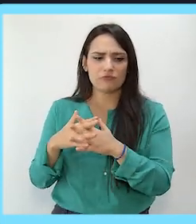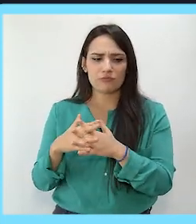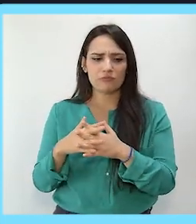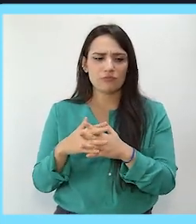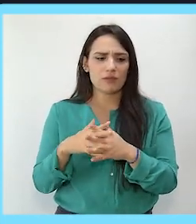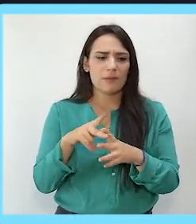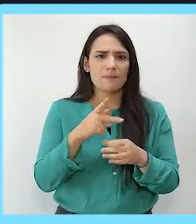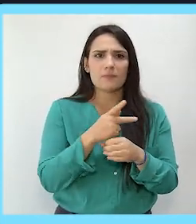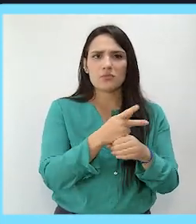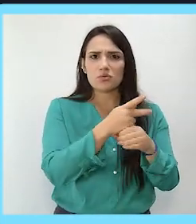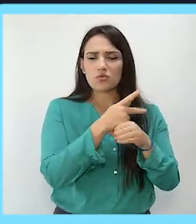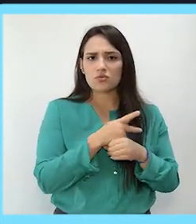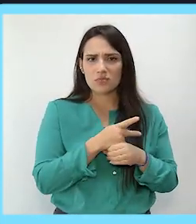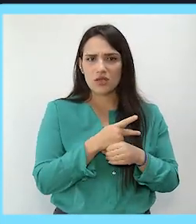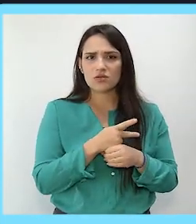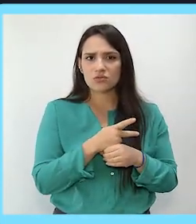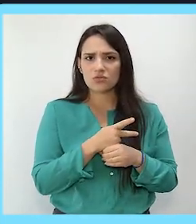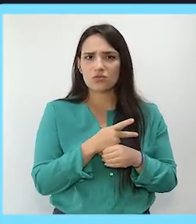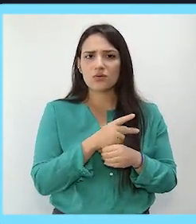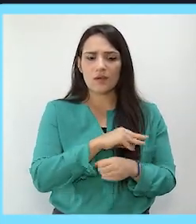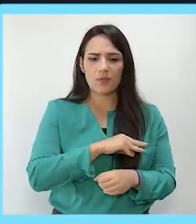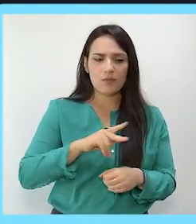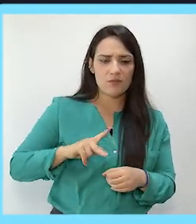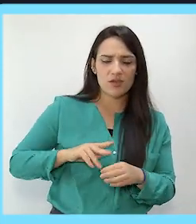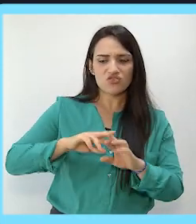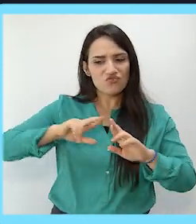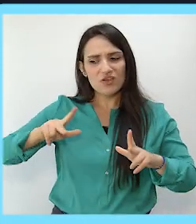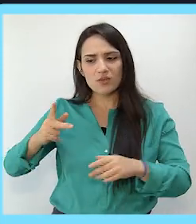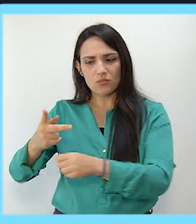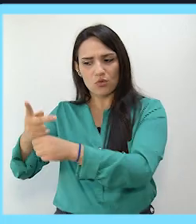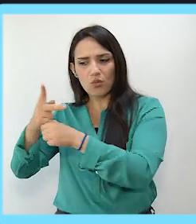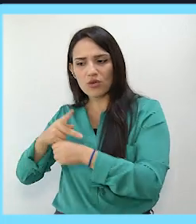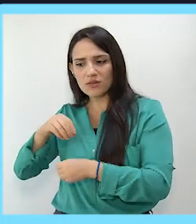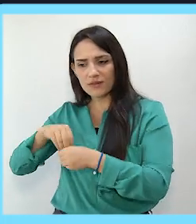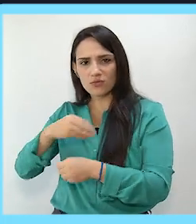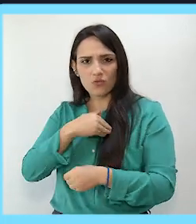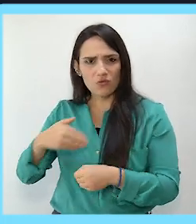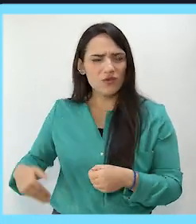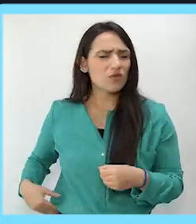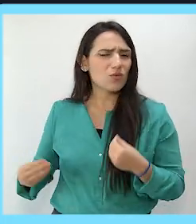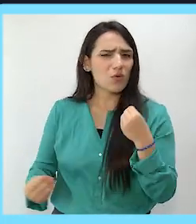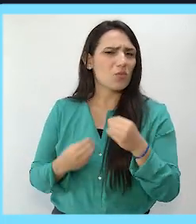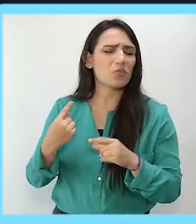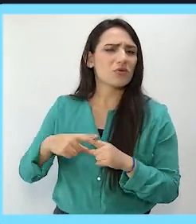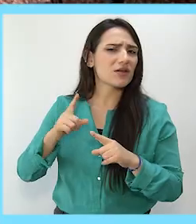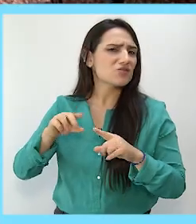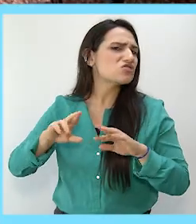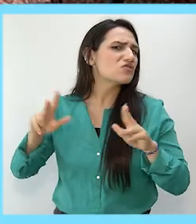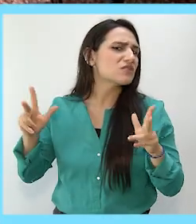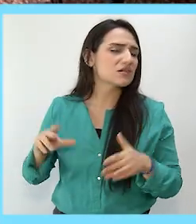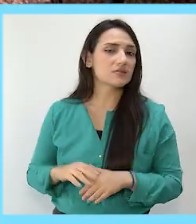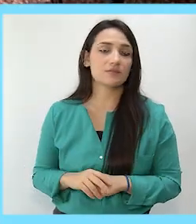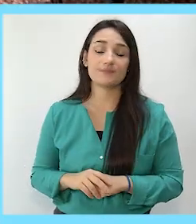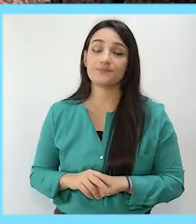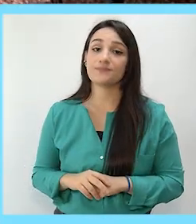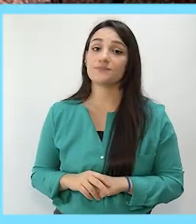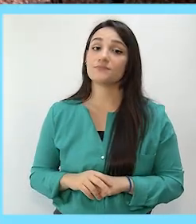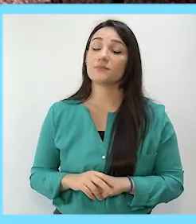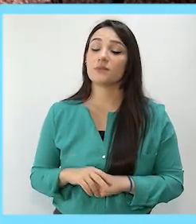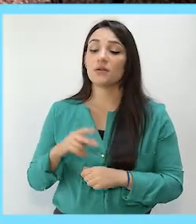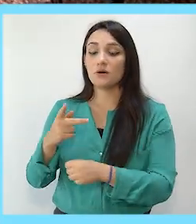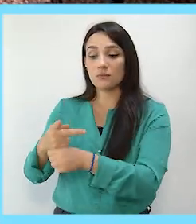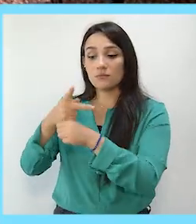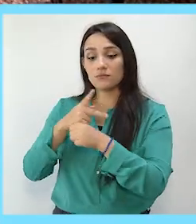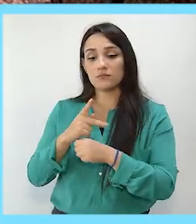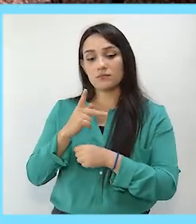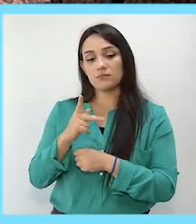de vocês com o procurador do Ministério Público. Explica um pouco qual que é a atuação do procurador do Estado. O